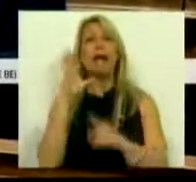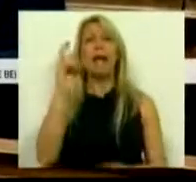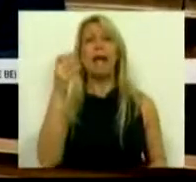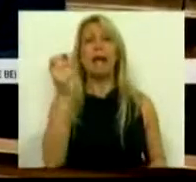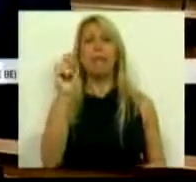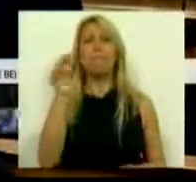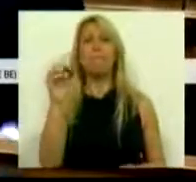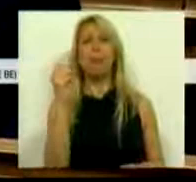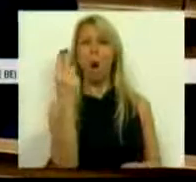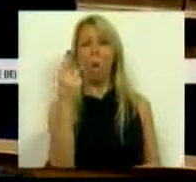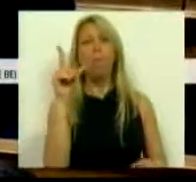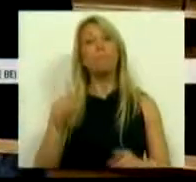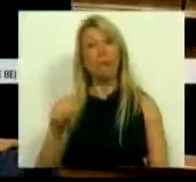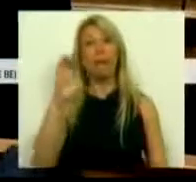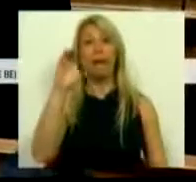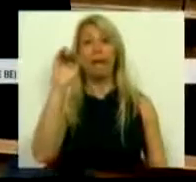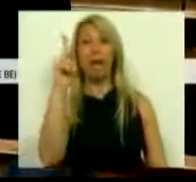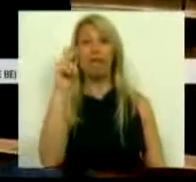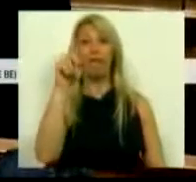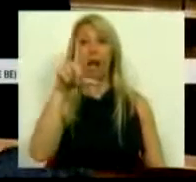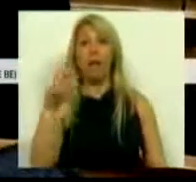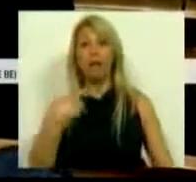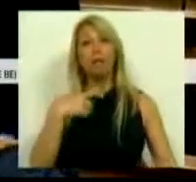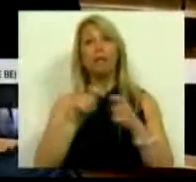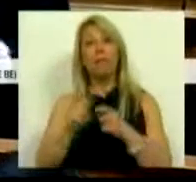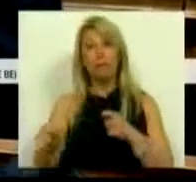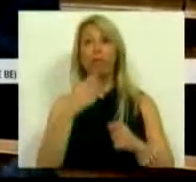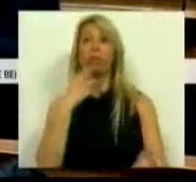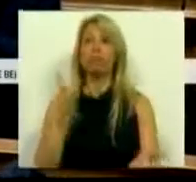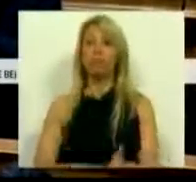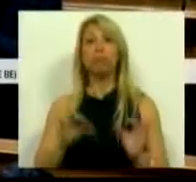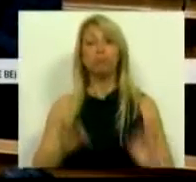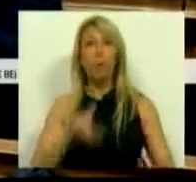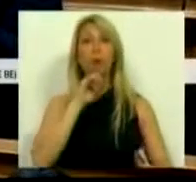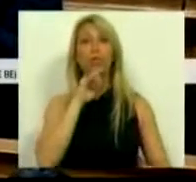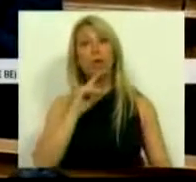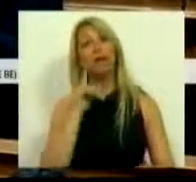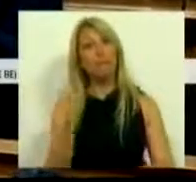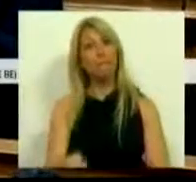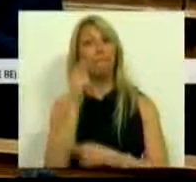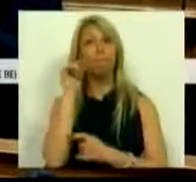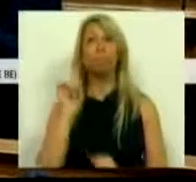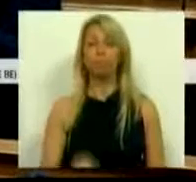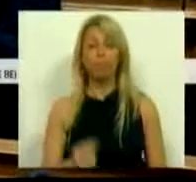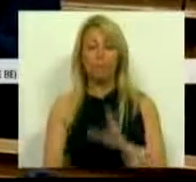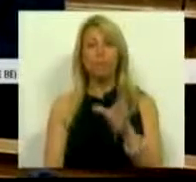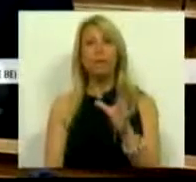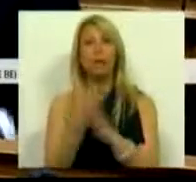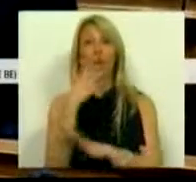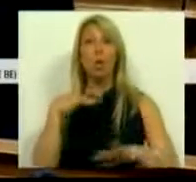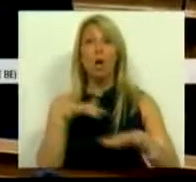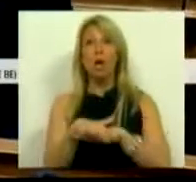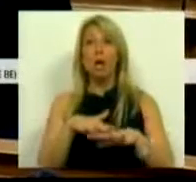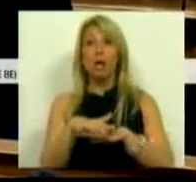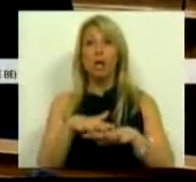cavala, com o intuito de definir as reais e mais avisadas oportunidades de pesca. A criação de uma rede